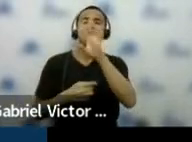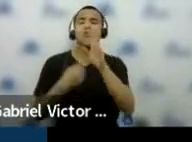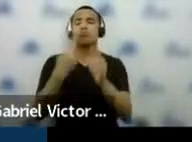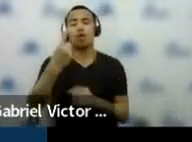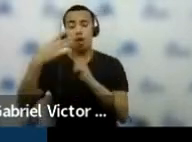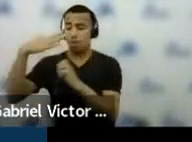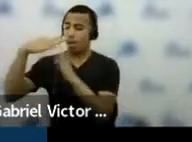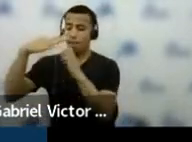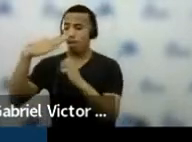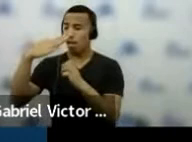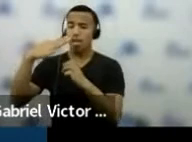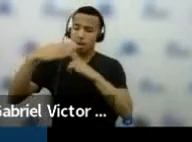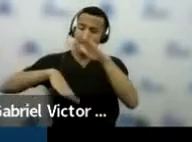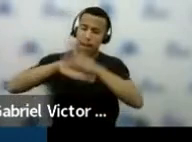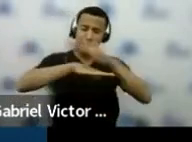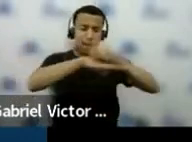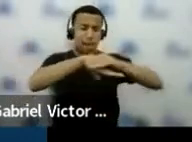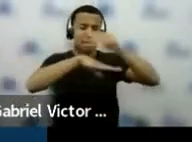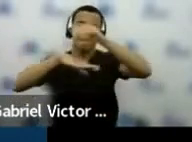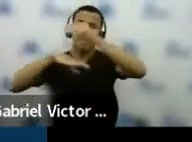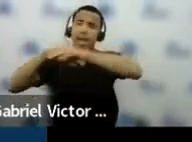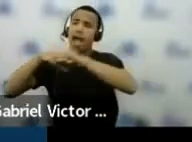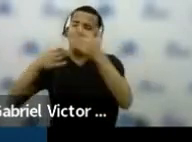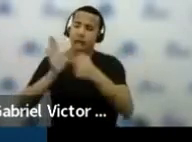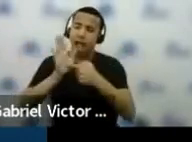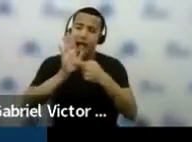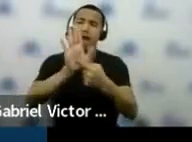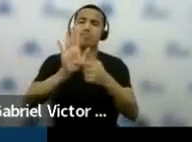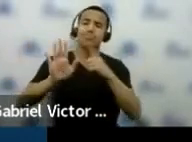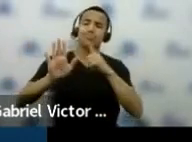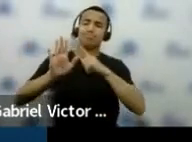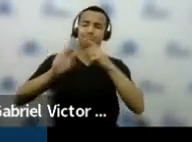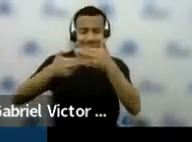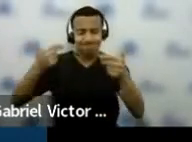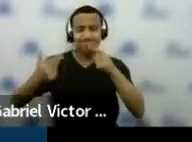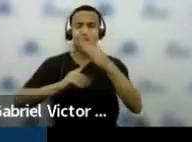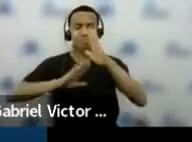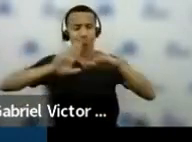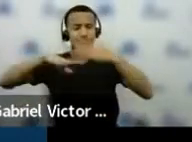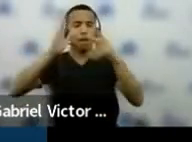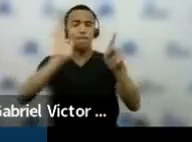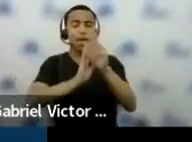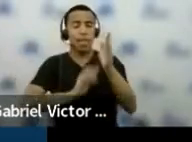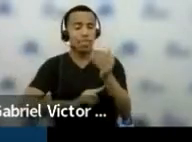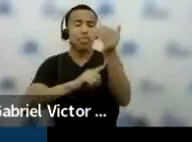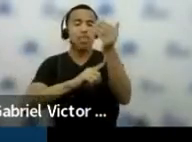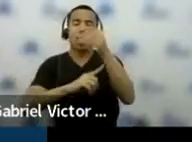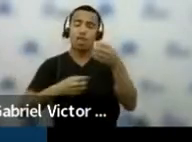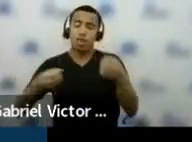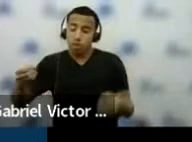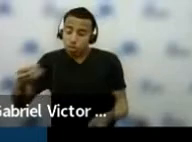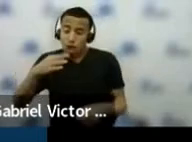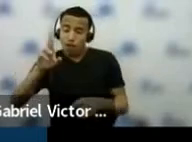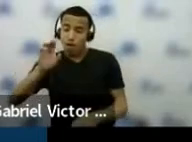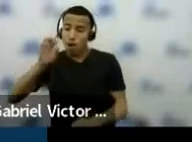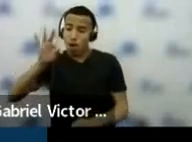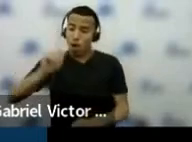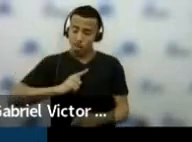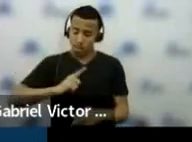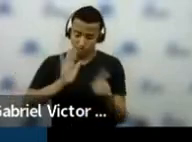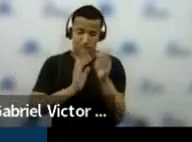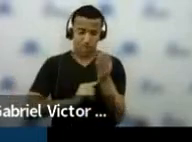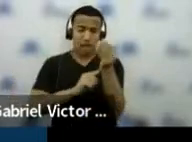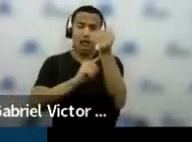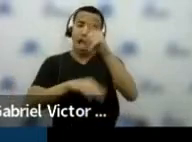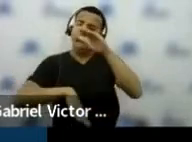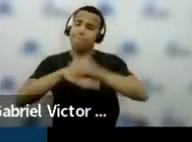você tinha ali mais de uma empresa apresentando que tinha demanda para desenvolver uma tecnologia, uma nova rota tecnológica, algo que